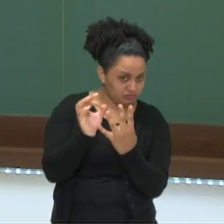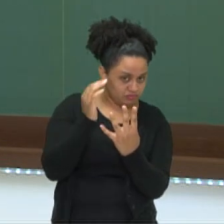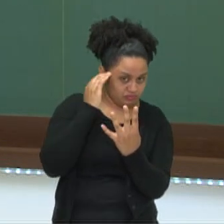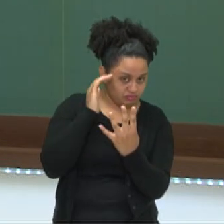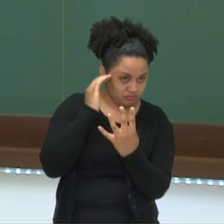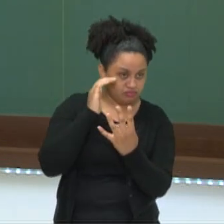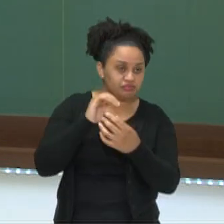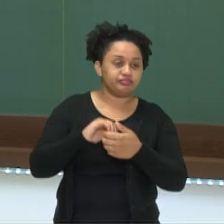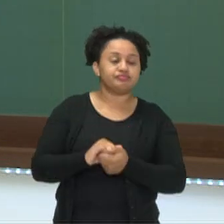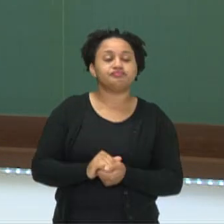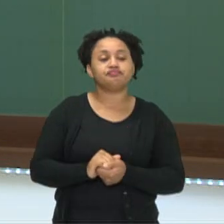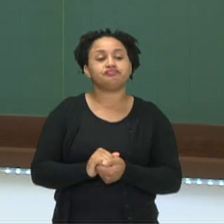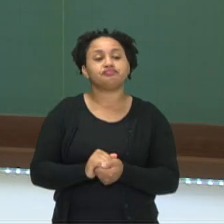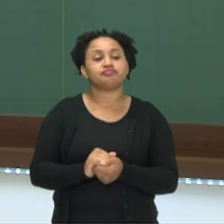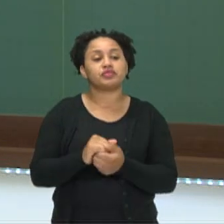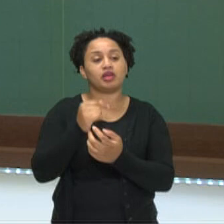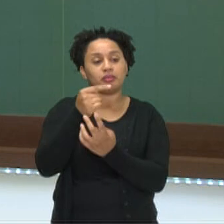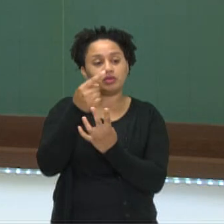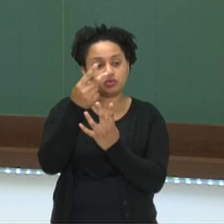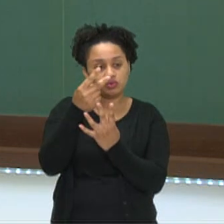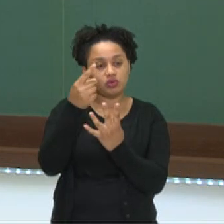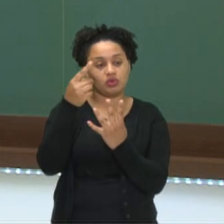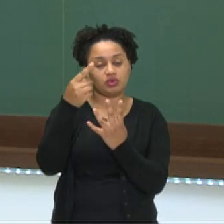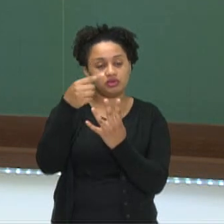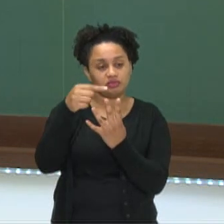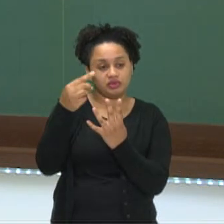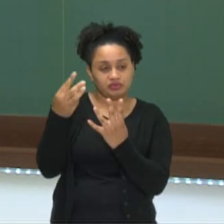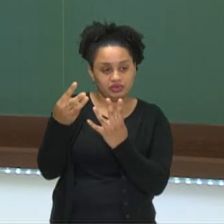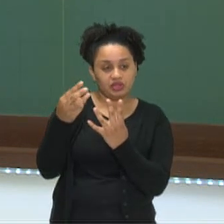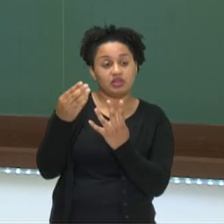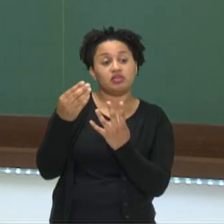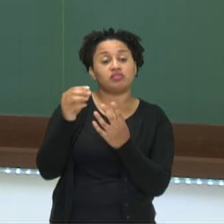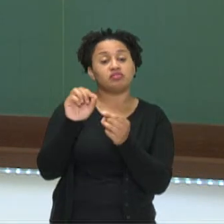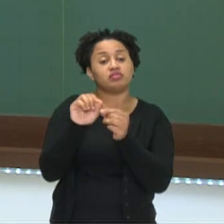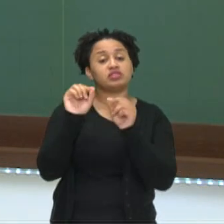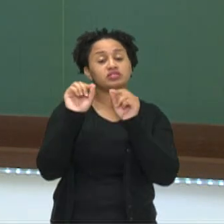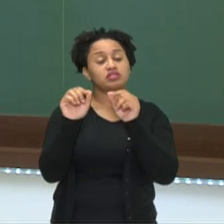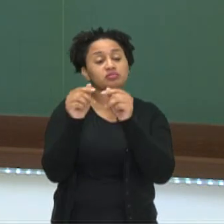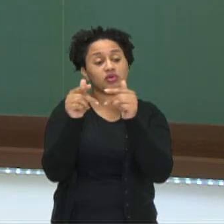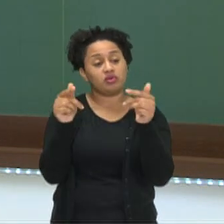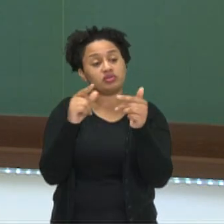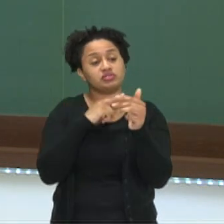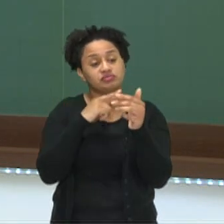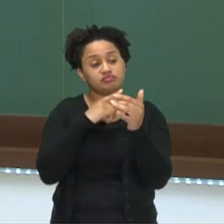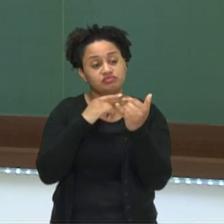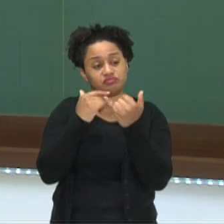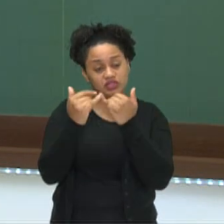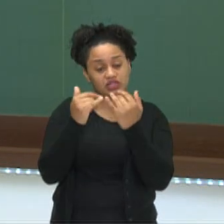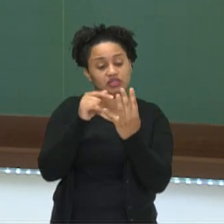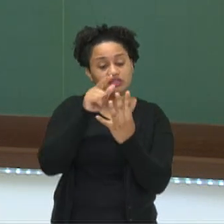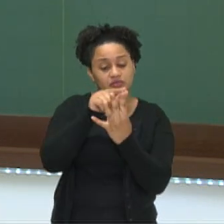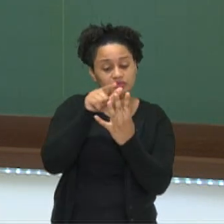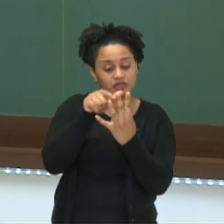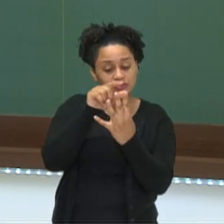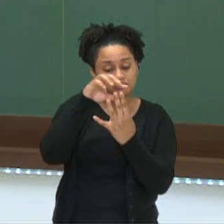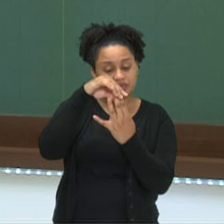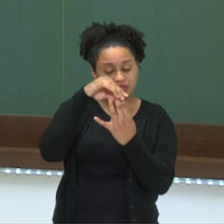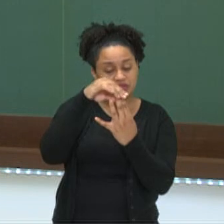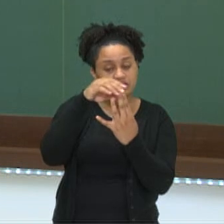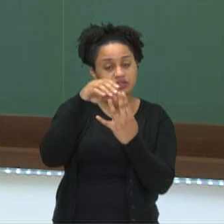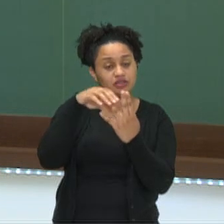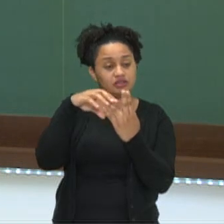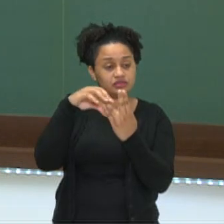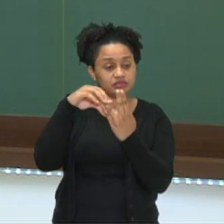Ok? Transformando em menos 2x com menos 3, eu tenho algo em comum na primeira e na segunda parcela, que é o